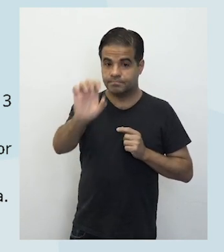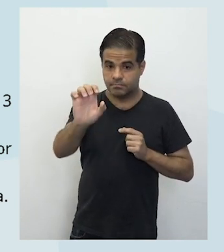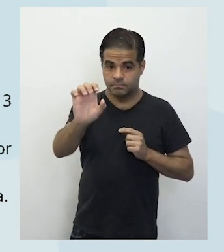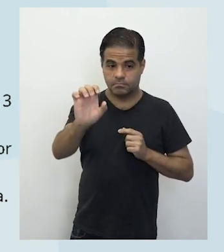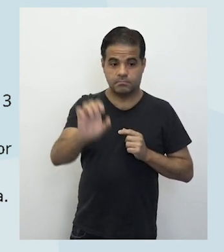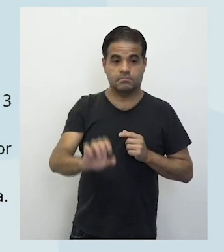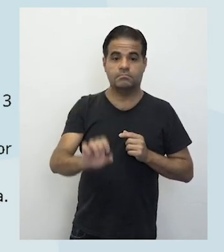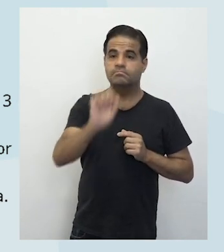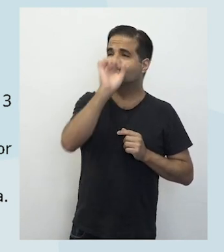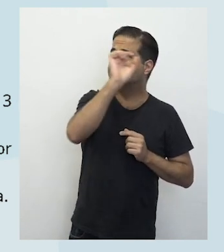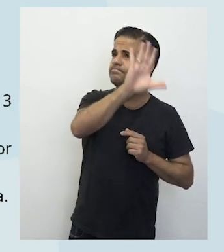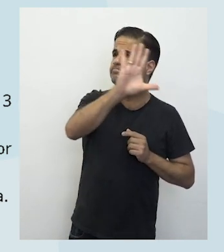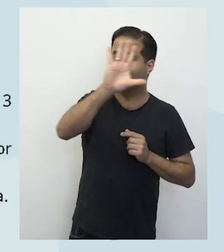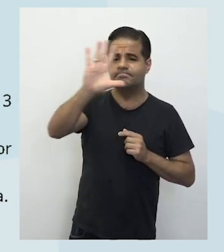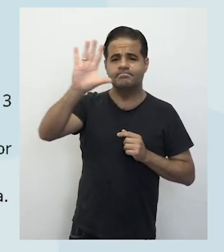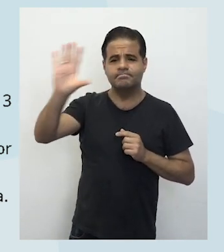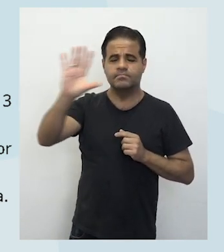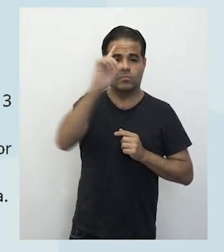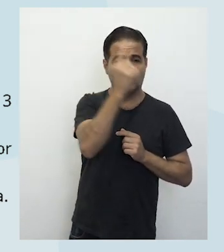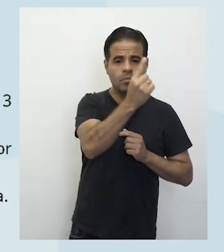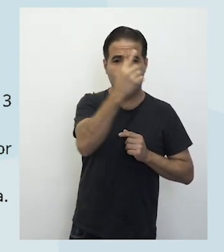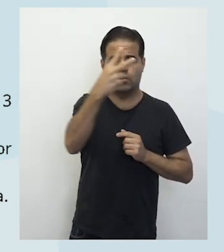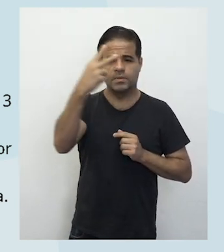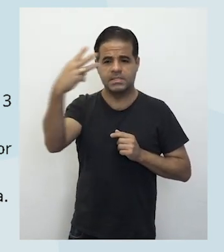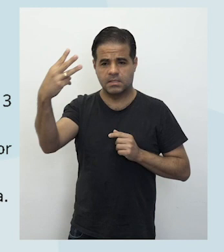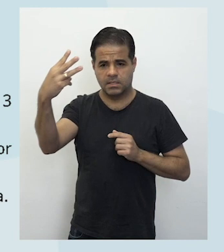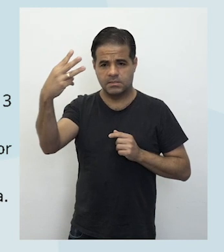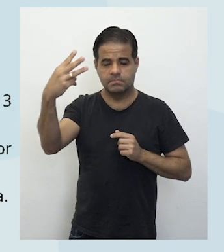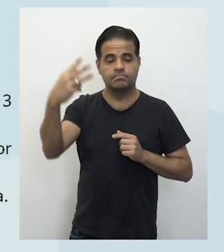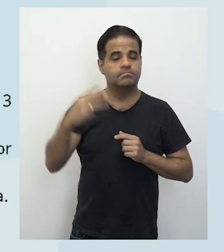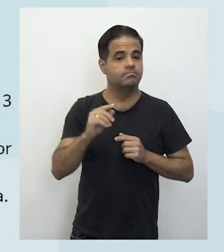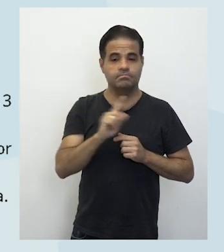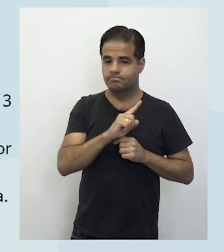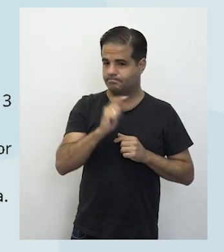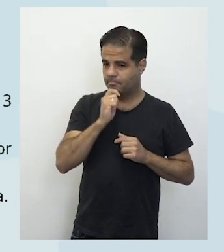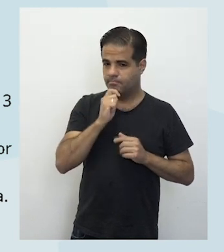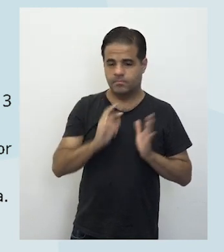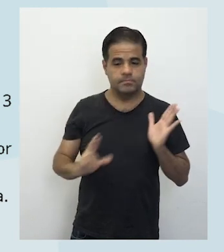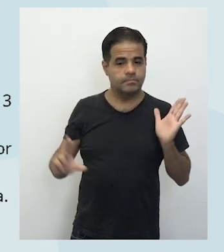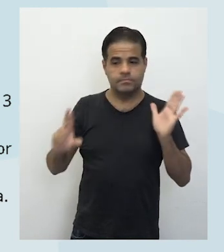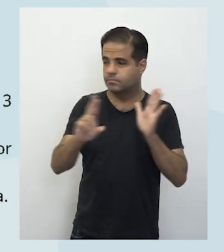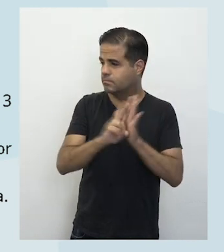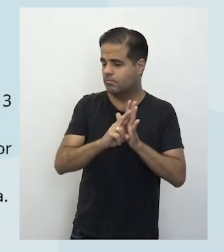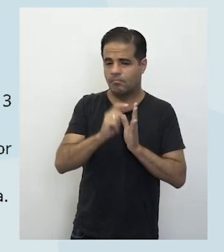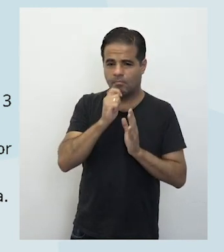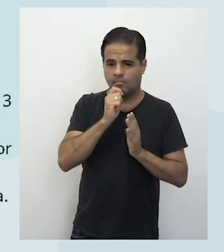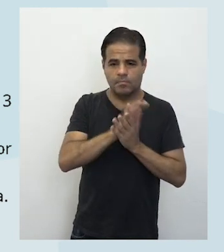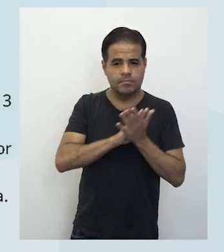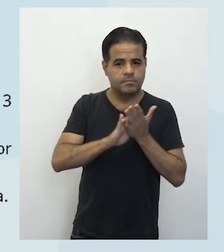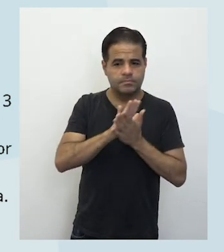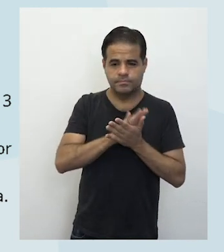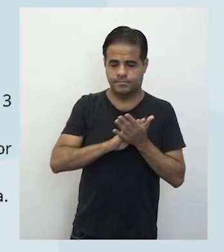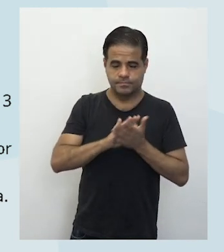as imagens 1, 2 e 3 não representam nenhum dos setores da